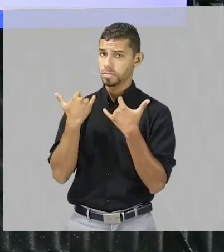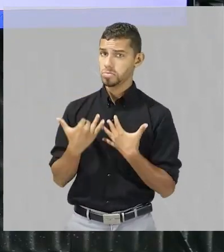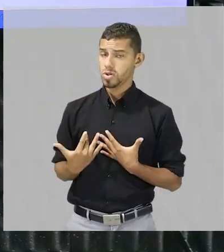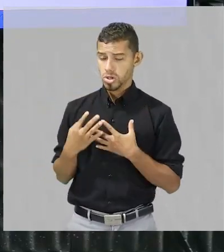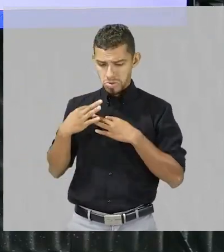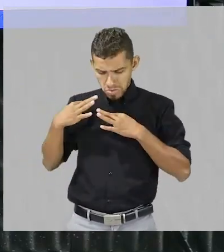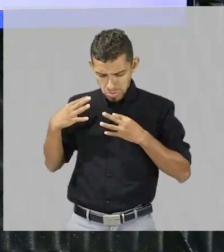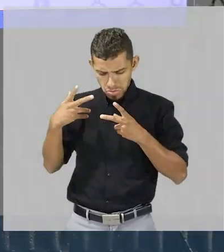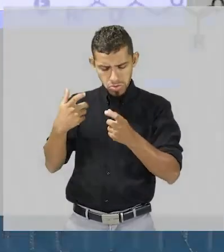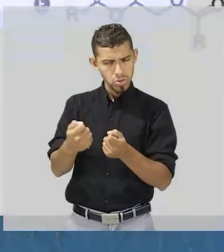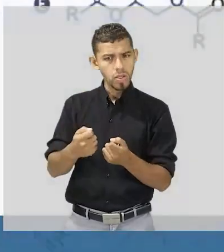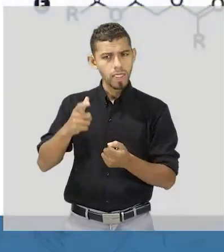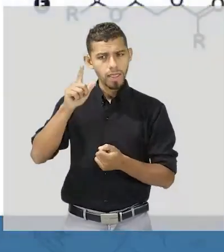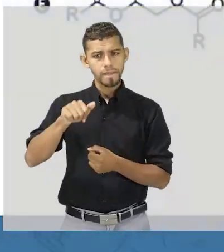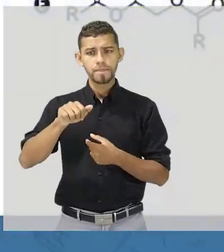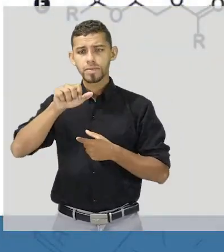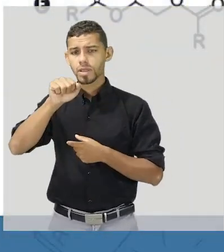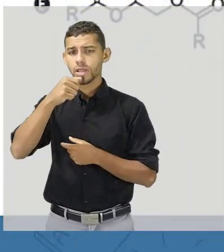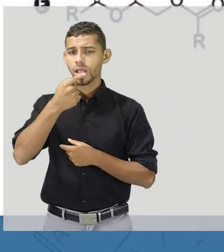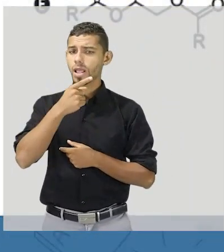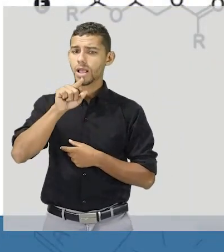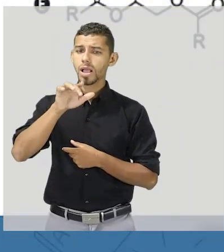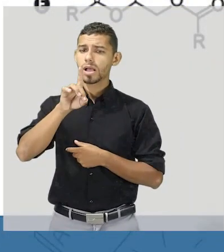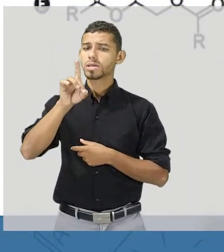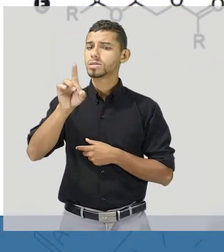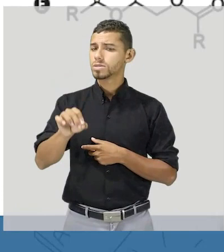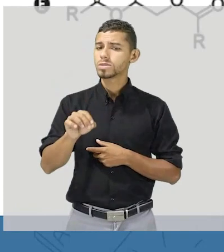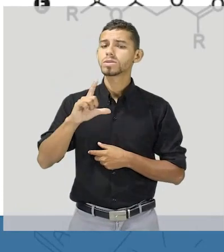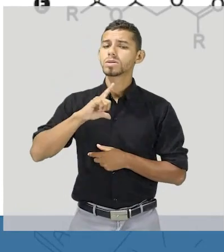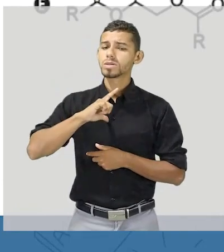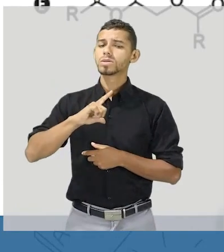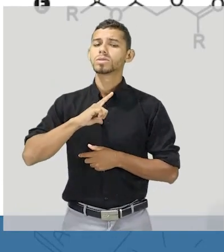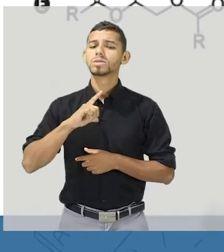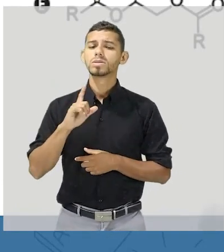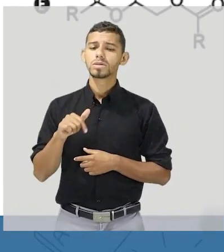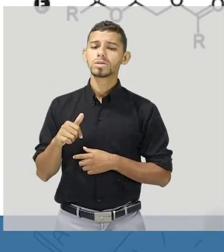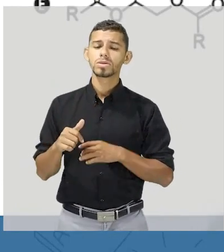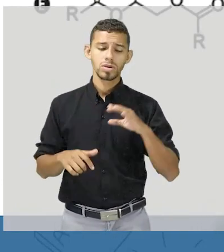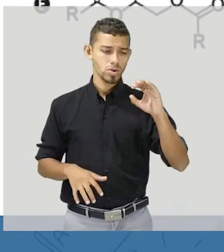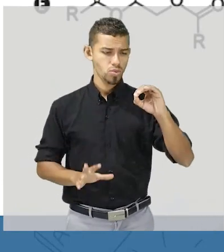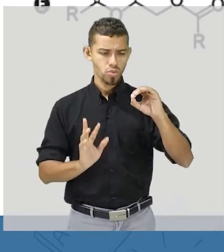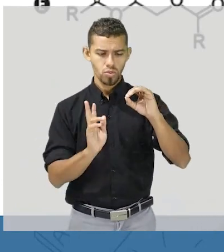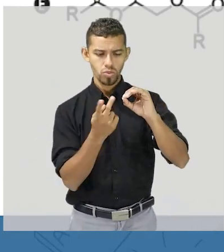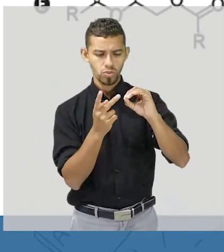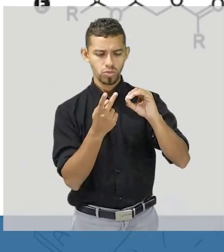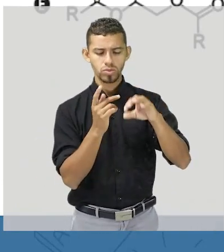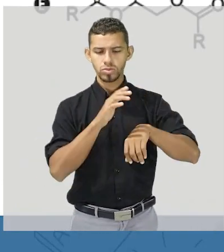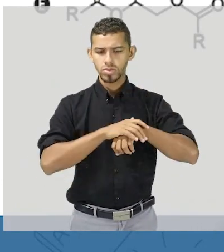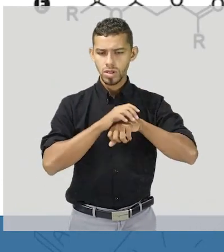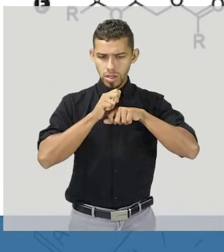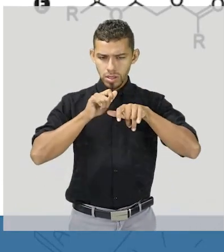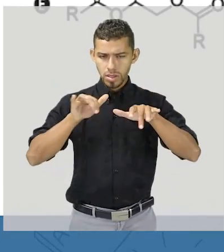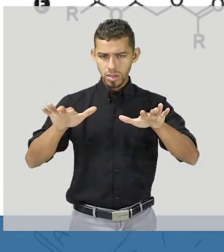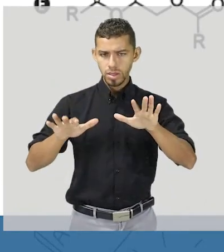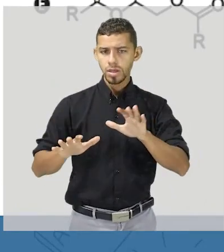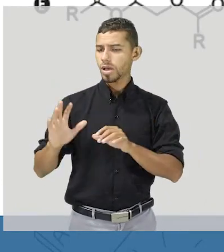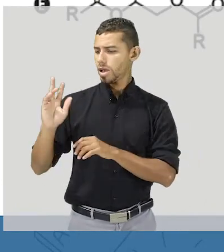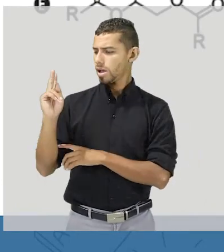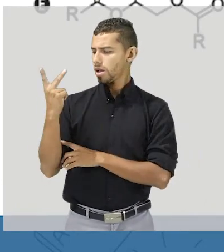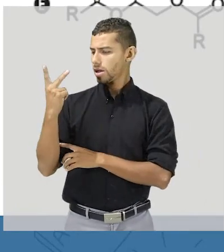todo ácido é aquele que possui a capacidade de estar liberando